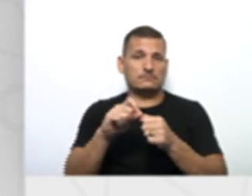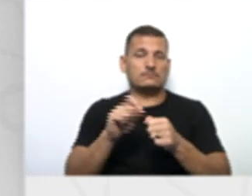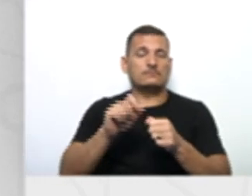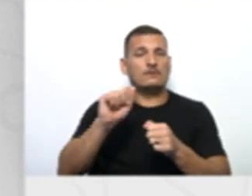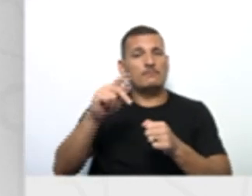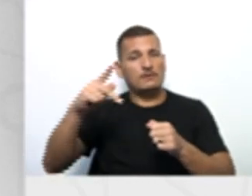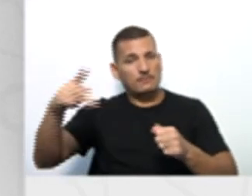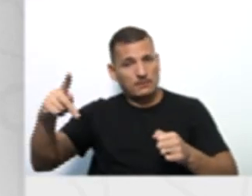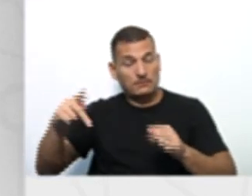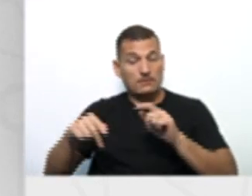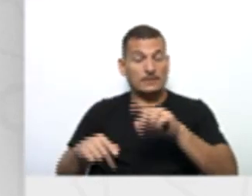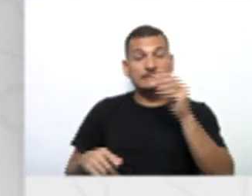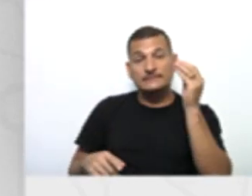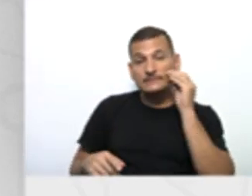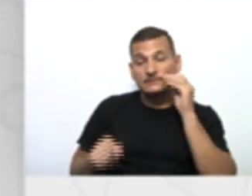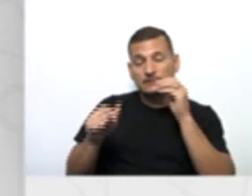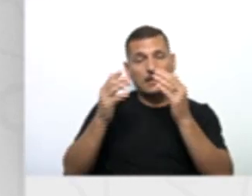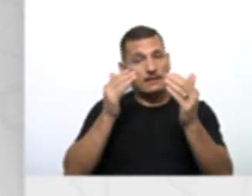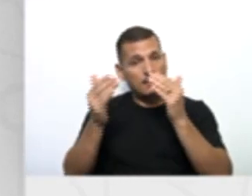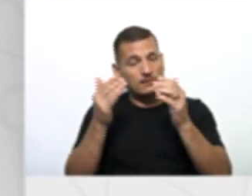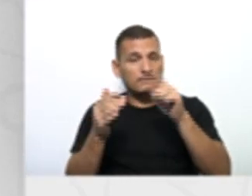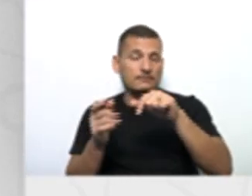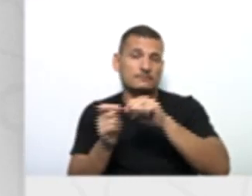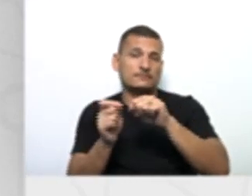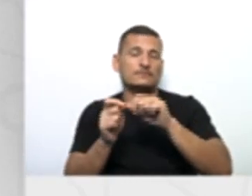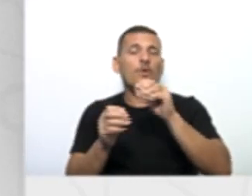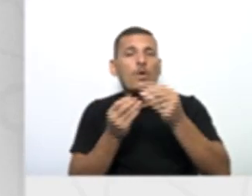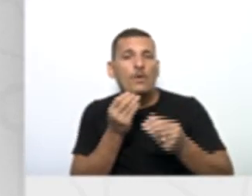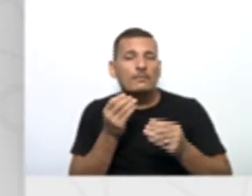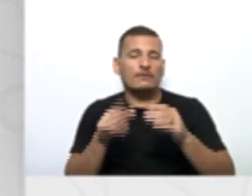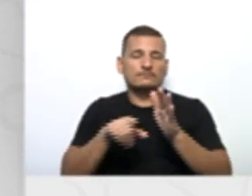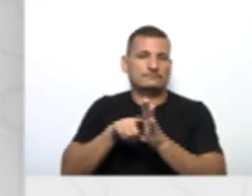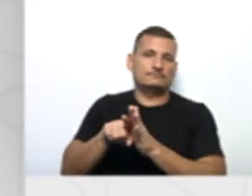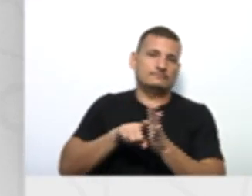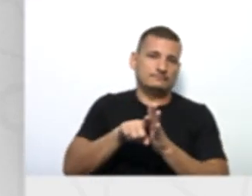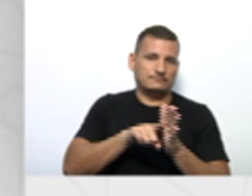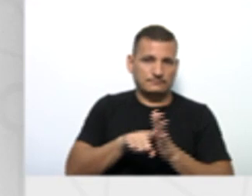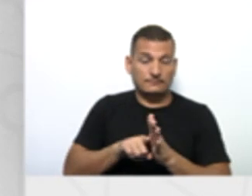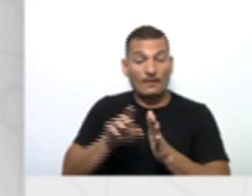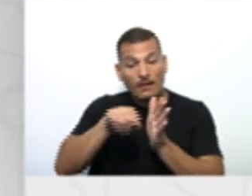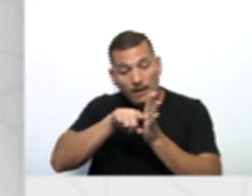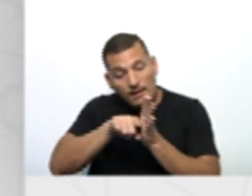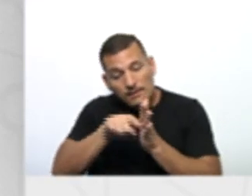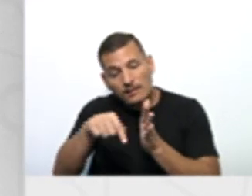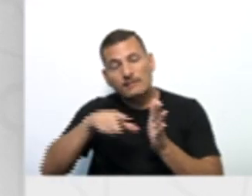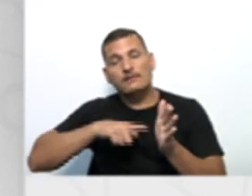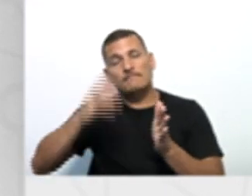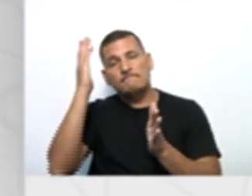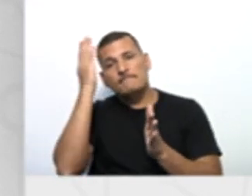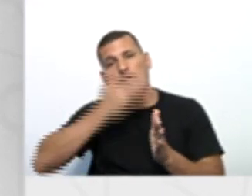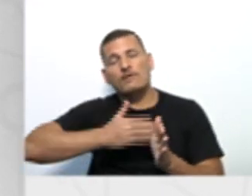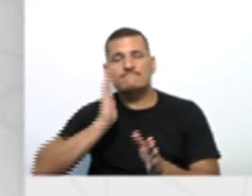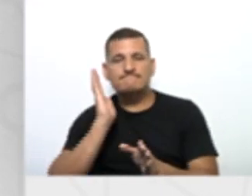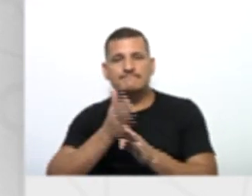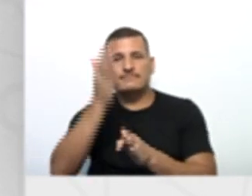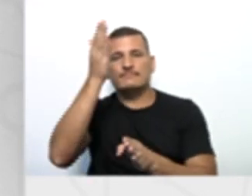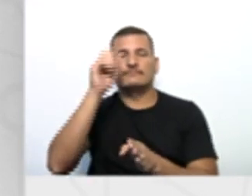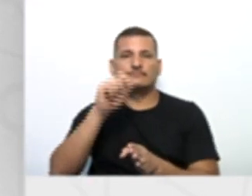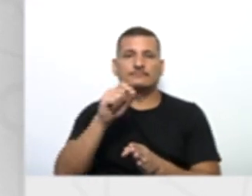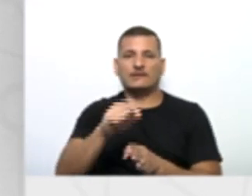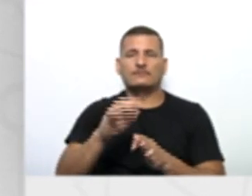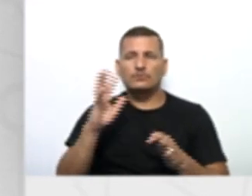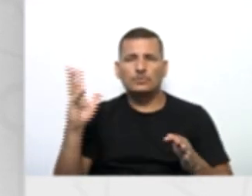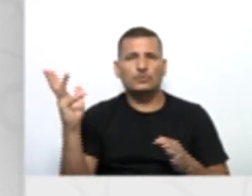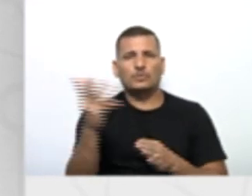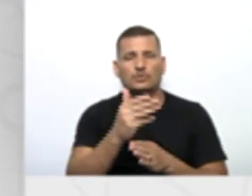esse teste, essa análise é feita por meio de pesquisa. É a pesquisa que diz que esse conhecimento se aplica a todos e é